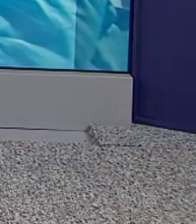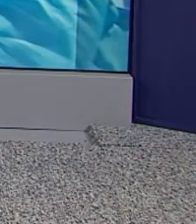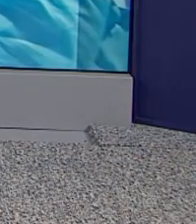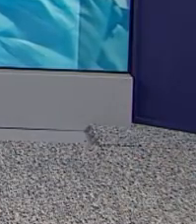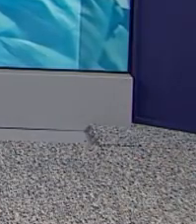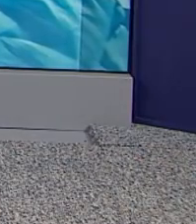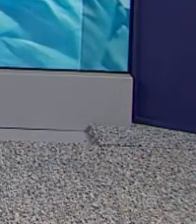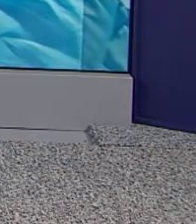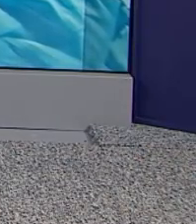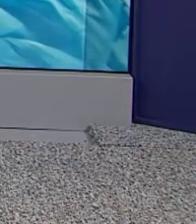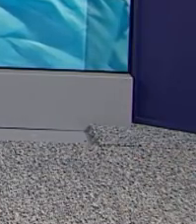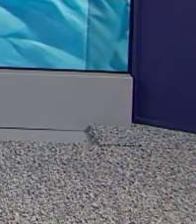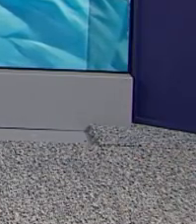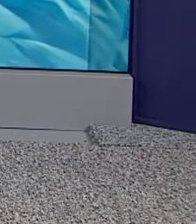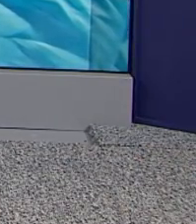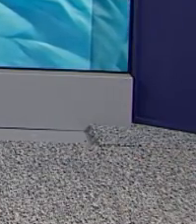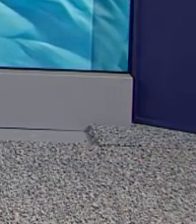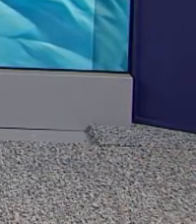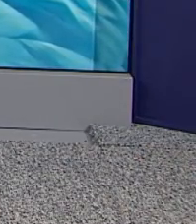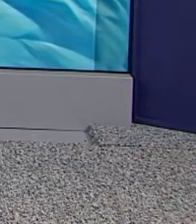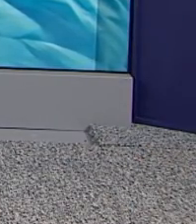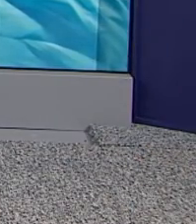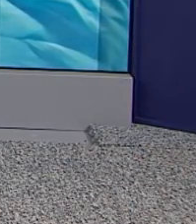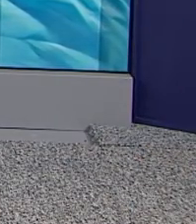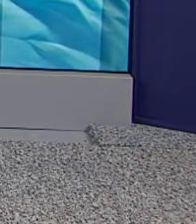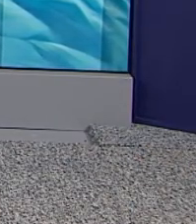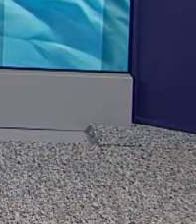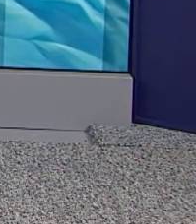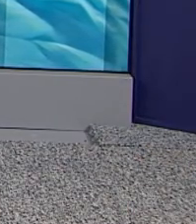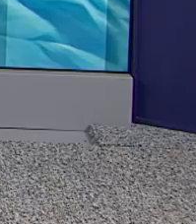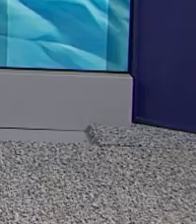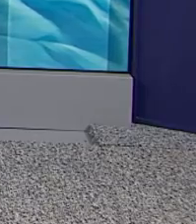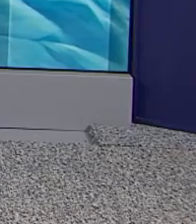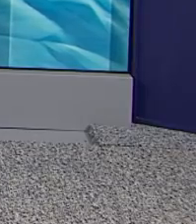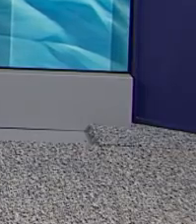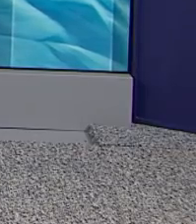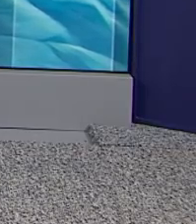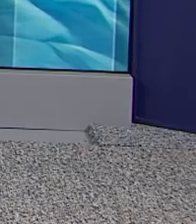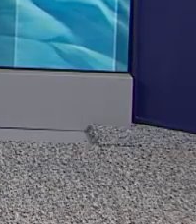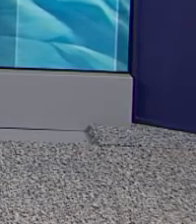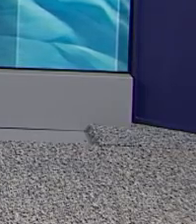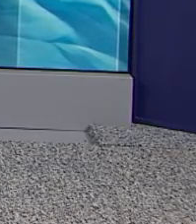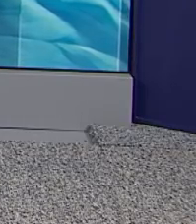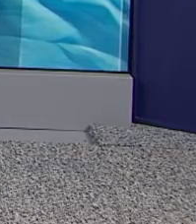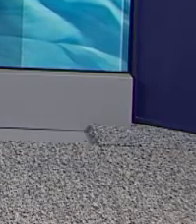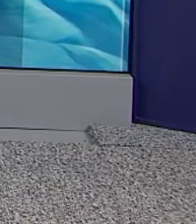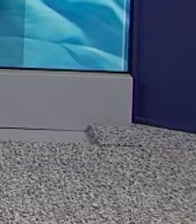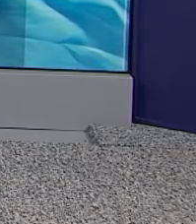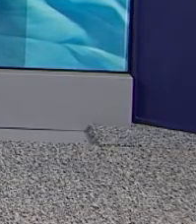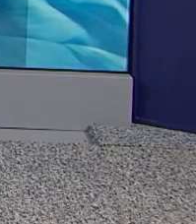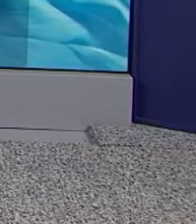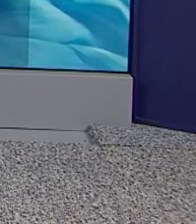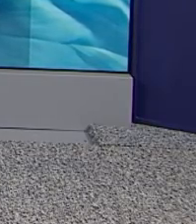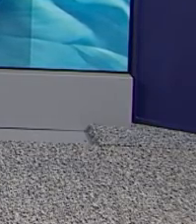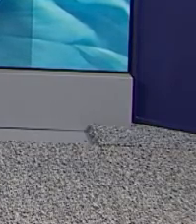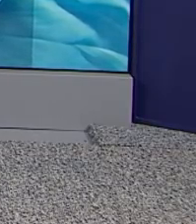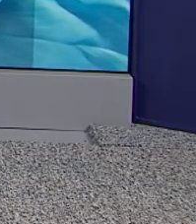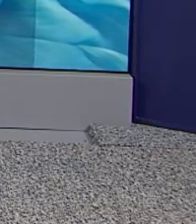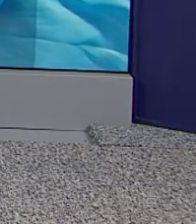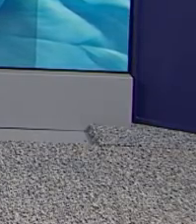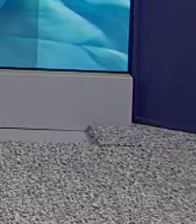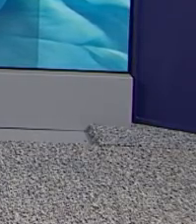olá líderes das maiores economias do mundo marcarão presença na cúpula do g20 na argentina é a primeira